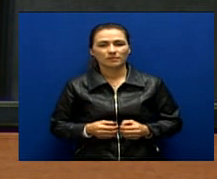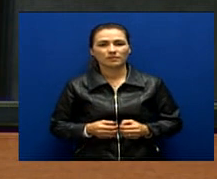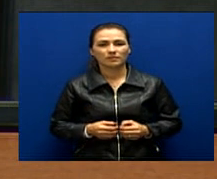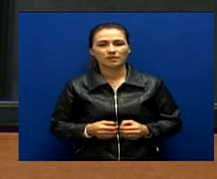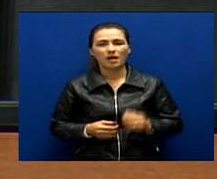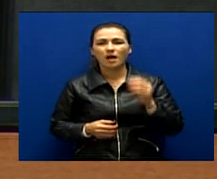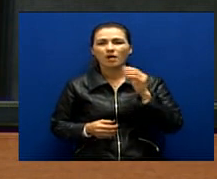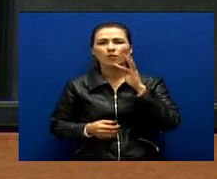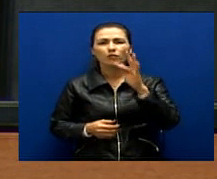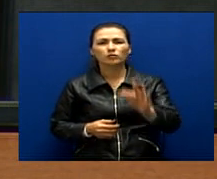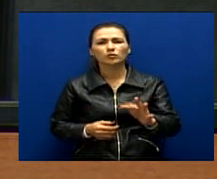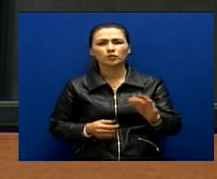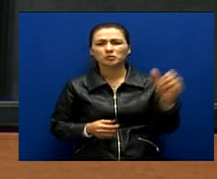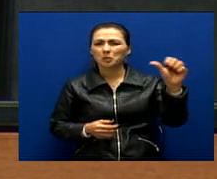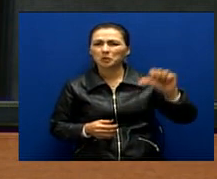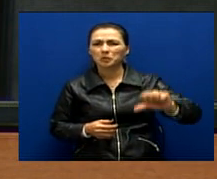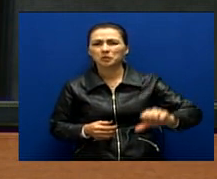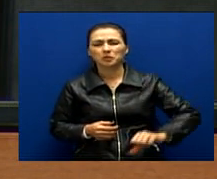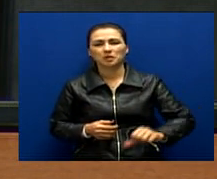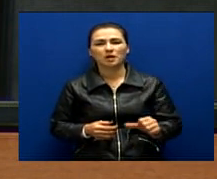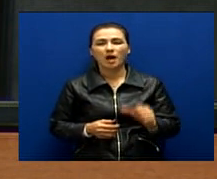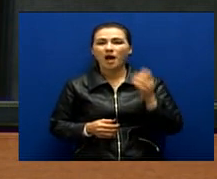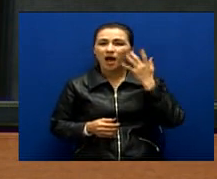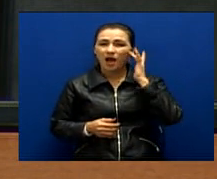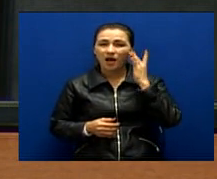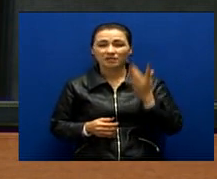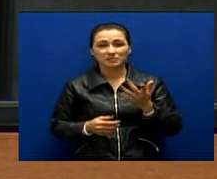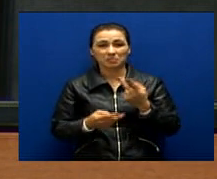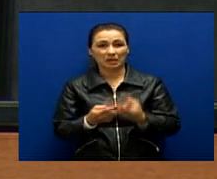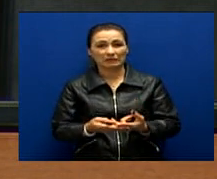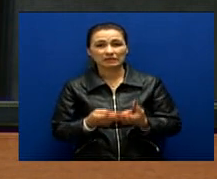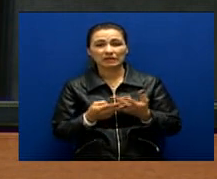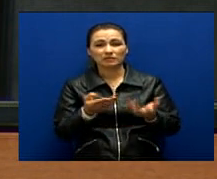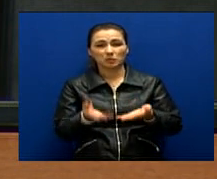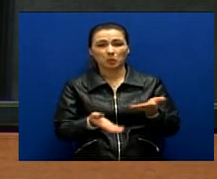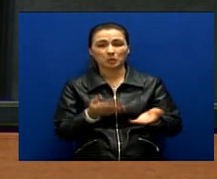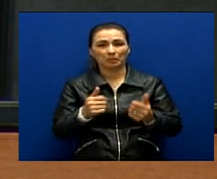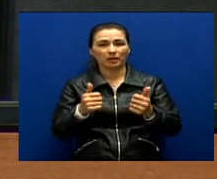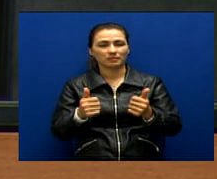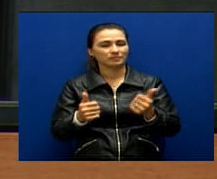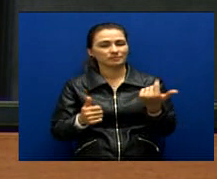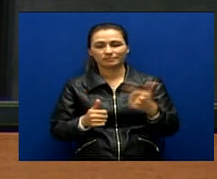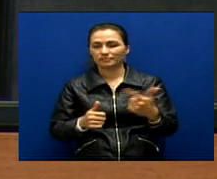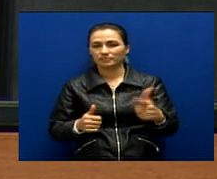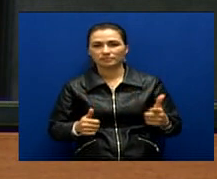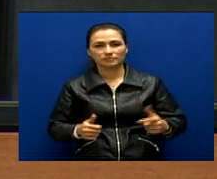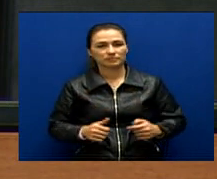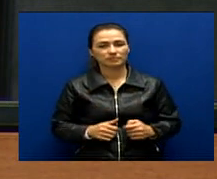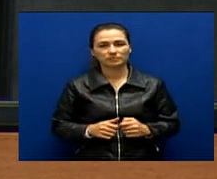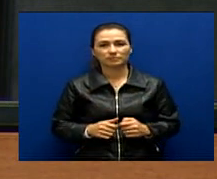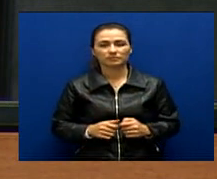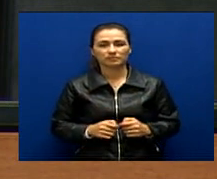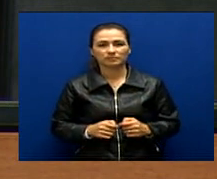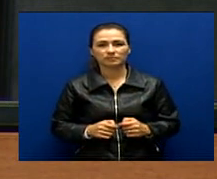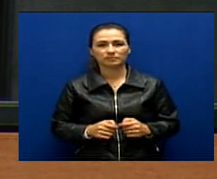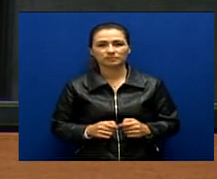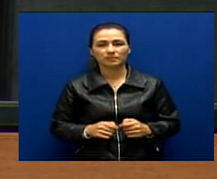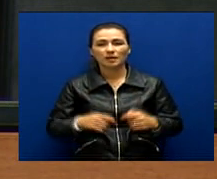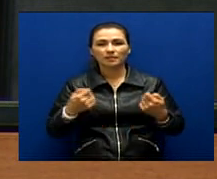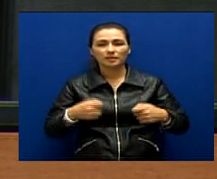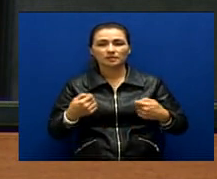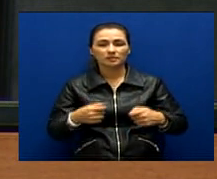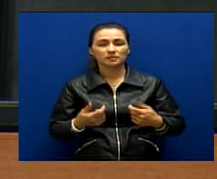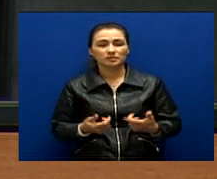precário - humano com o paciente achamos necessário concursos plano de carreira para